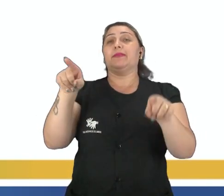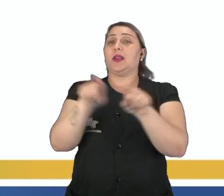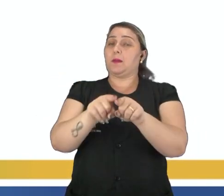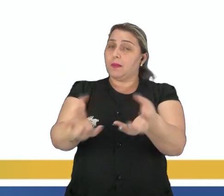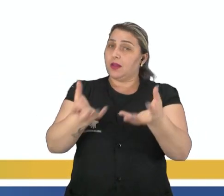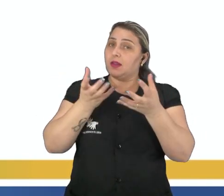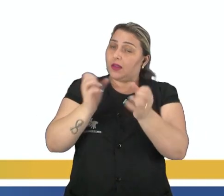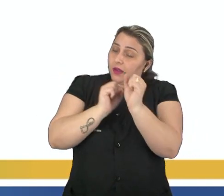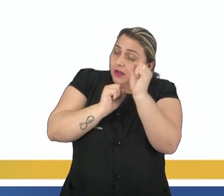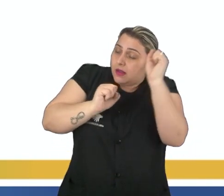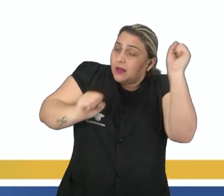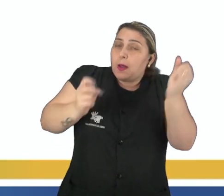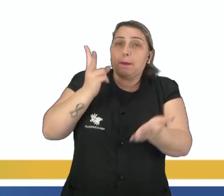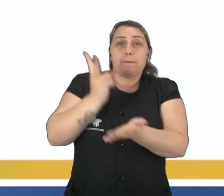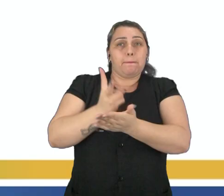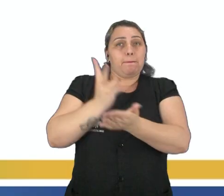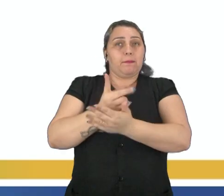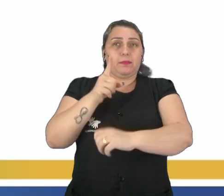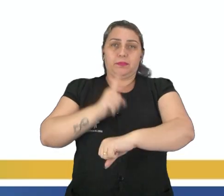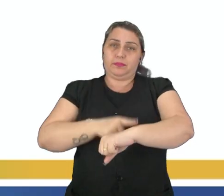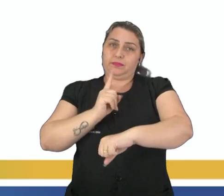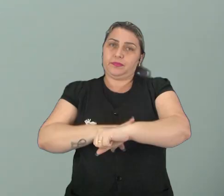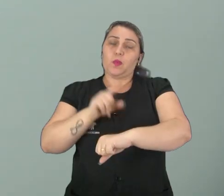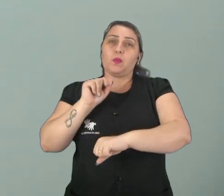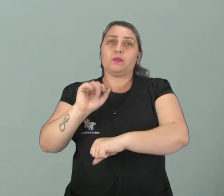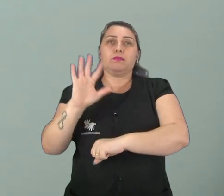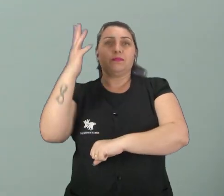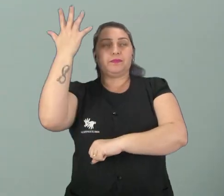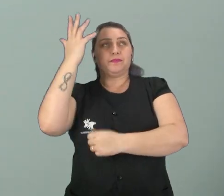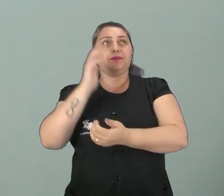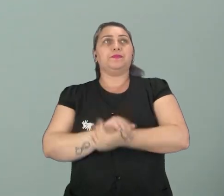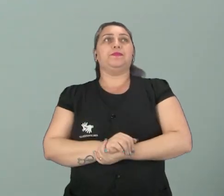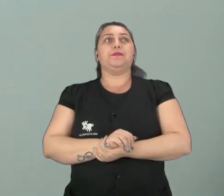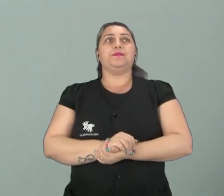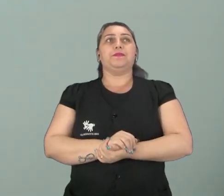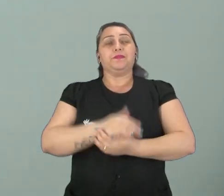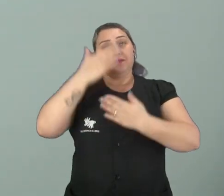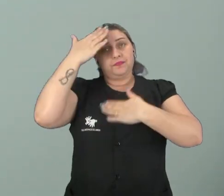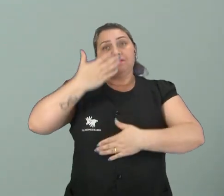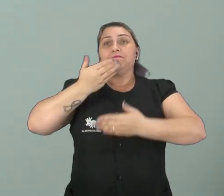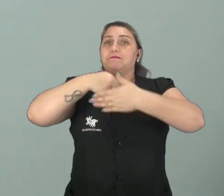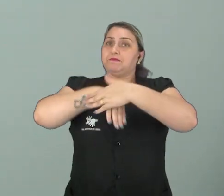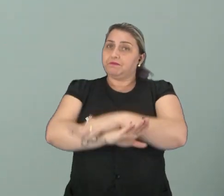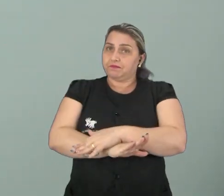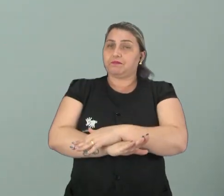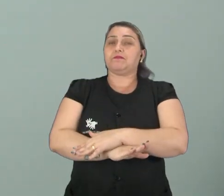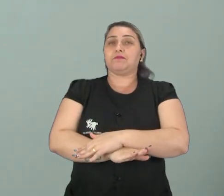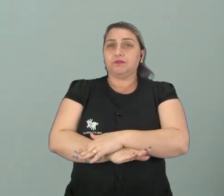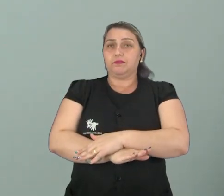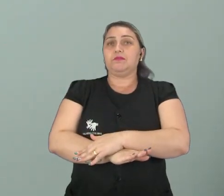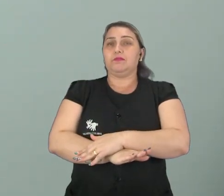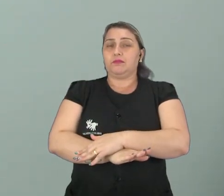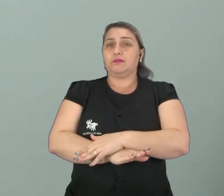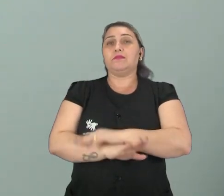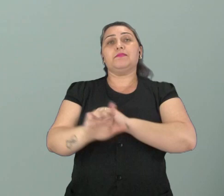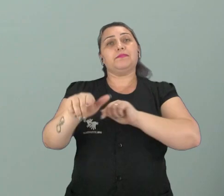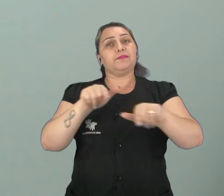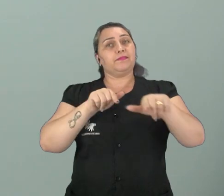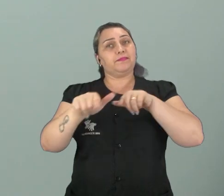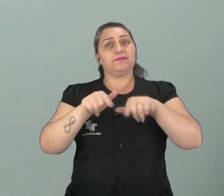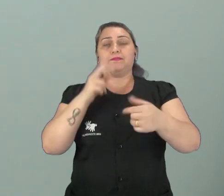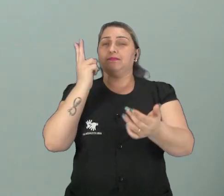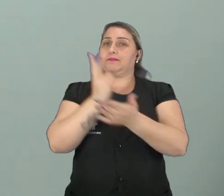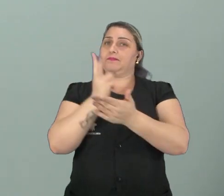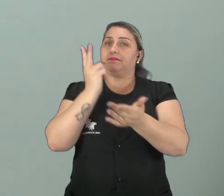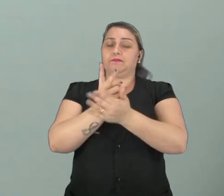automaticamente queira despertar também aquele mesmo horário. Por que isso vai acontecer? Porque o teu corpo vai se acostumar a desempenhar aquelas tarefas